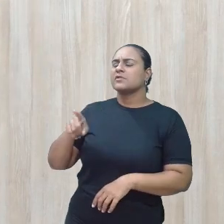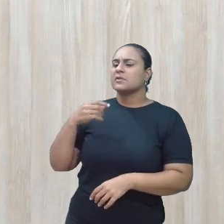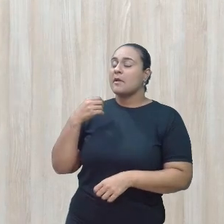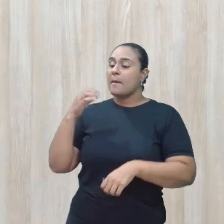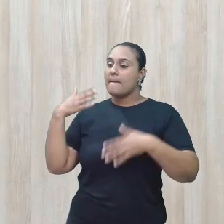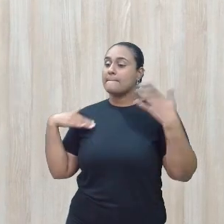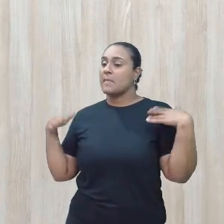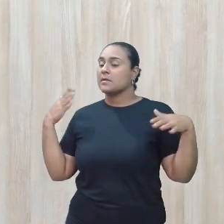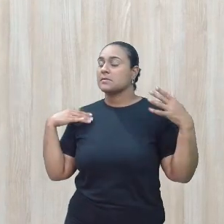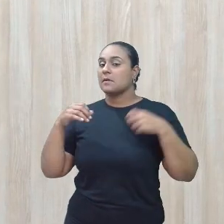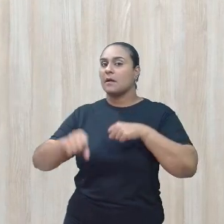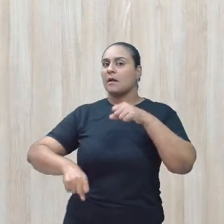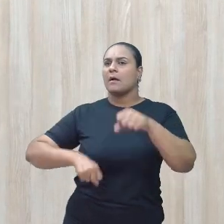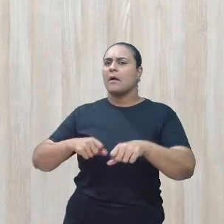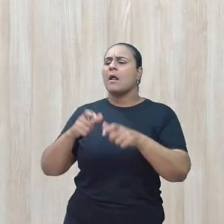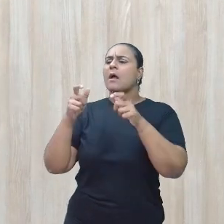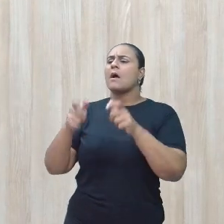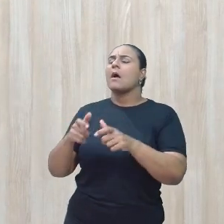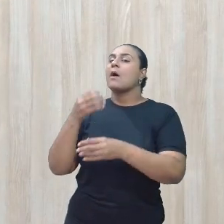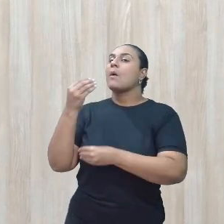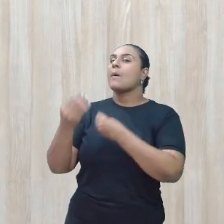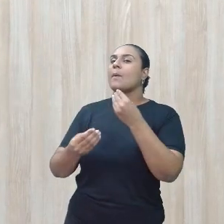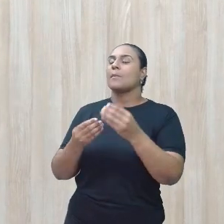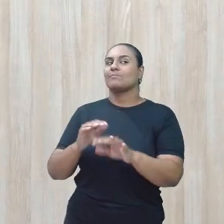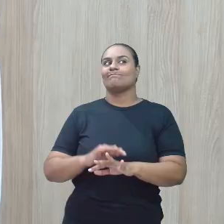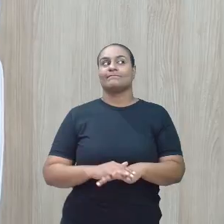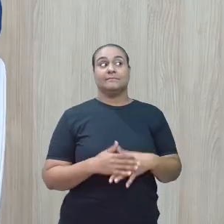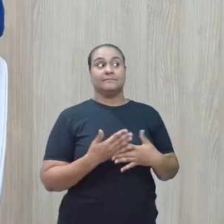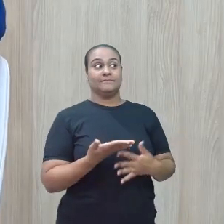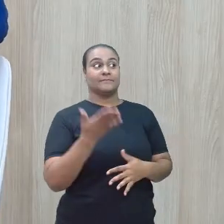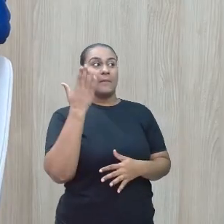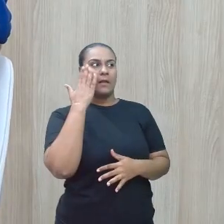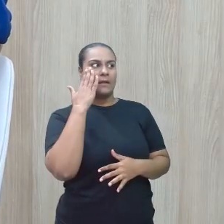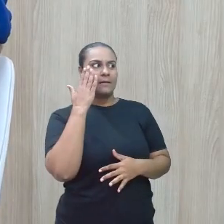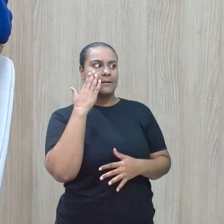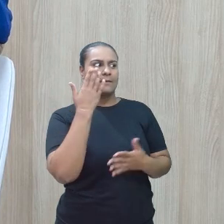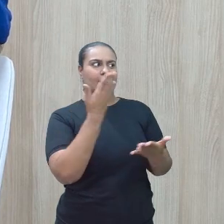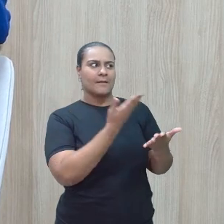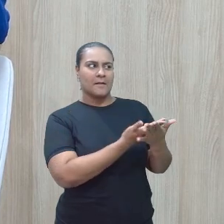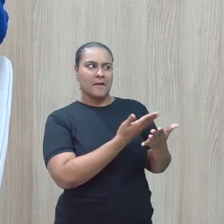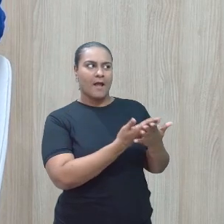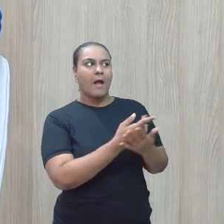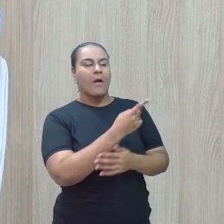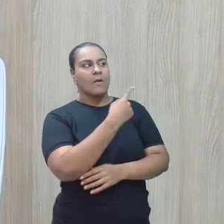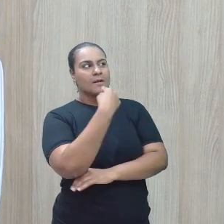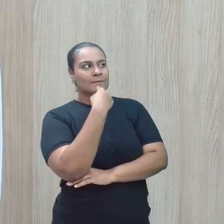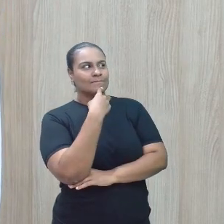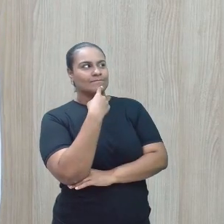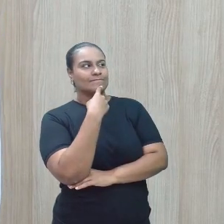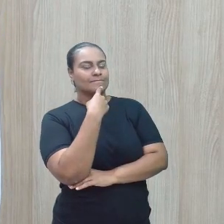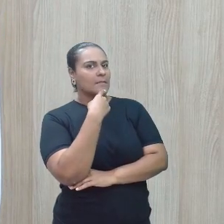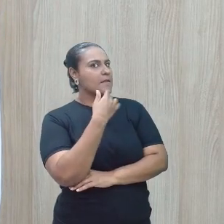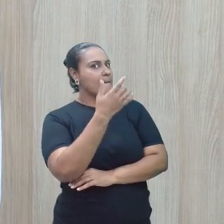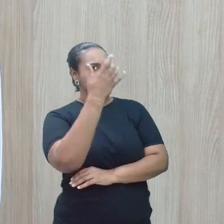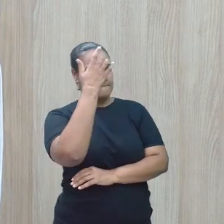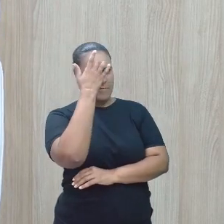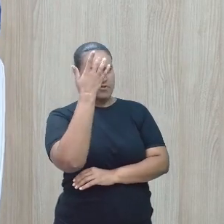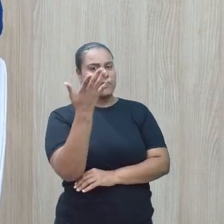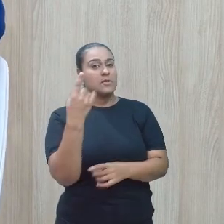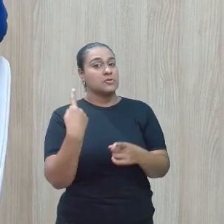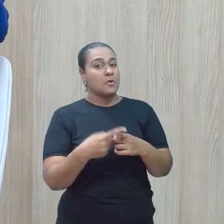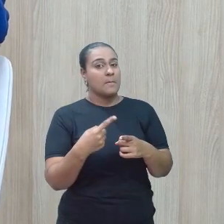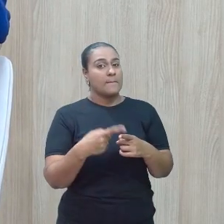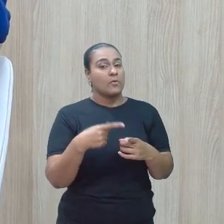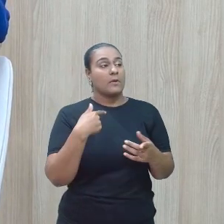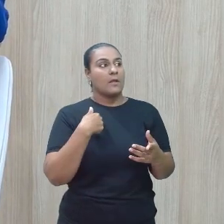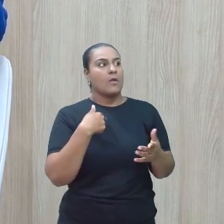se localiza, professora? Agora, entendendo da sua aula aí, viu, professor, ficou muito mais fácil, porque eu me